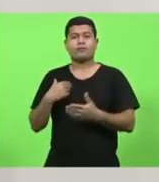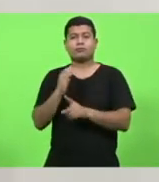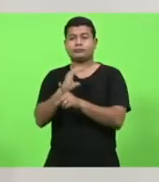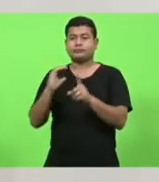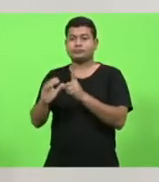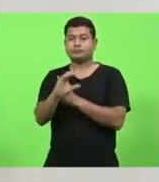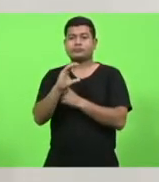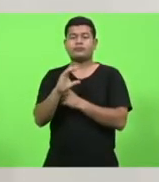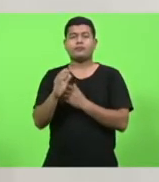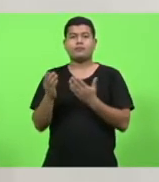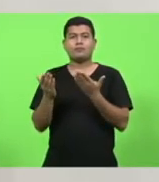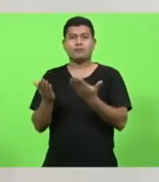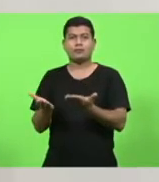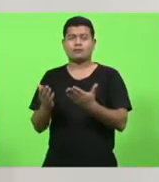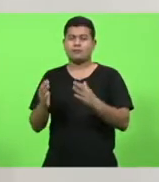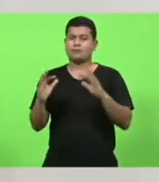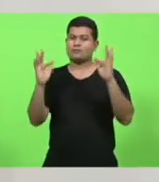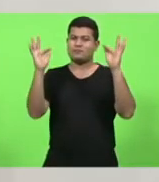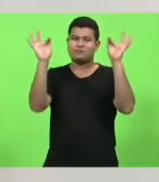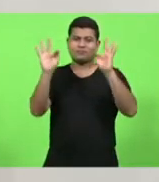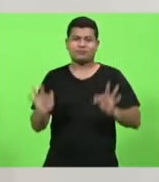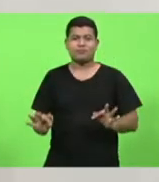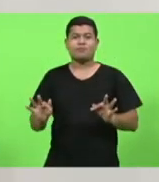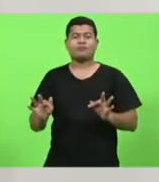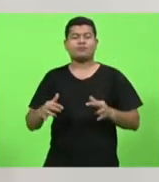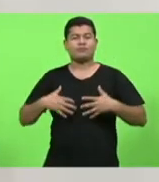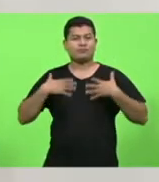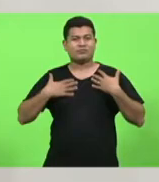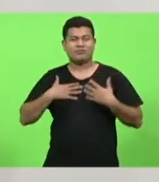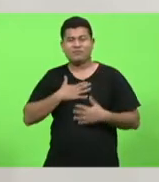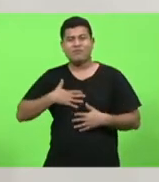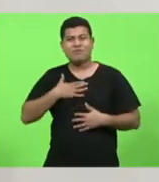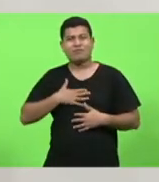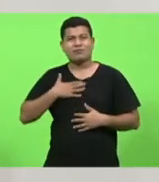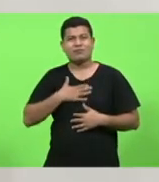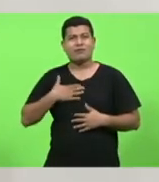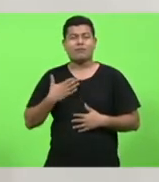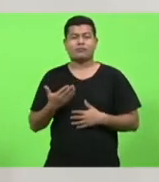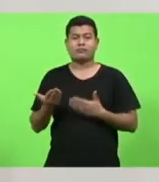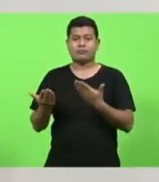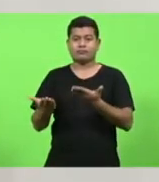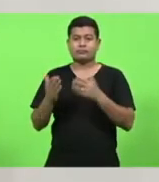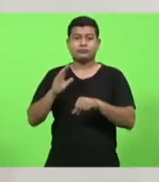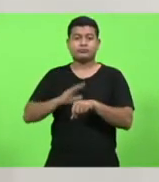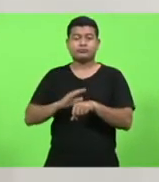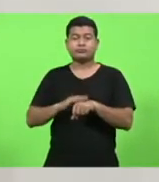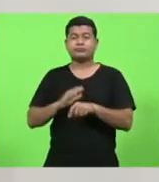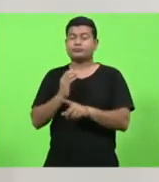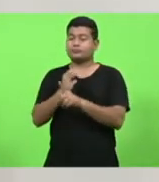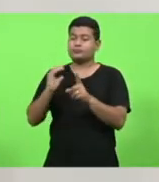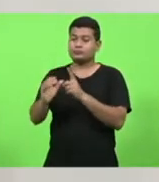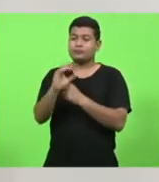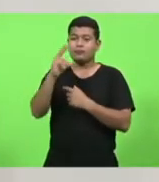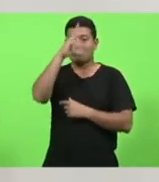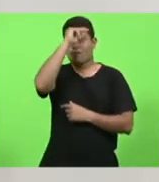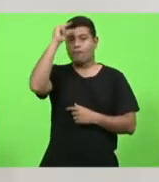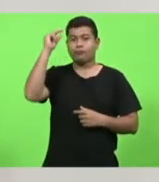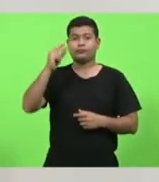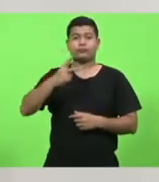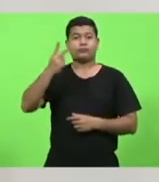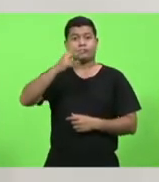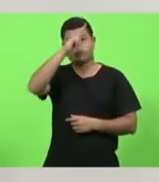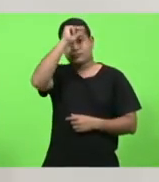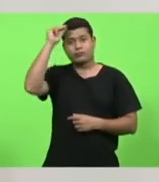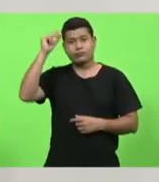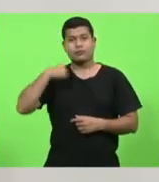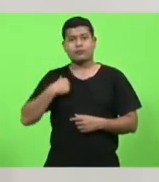muito feliz e organizada, no qual a própria comunidade, o prefeito, o vice-prefeito,